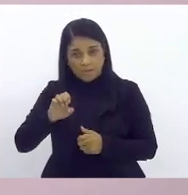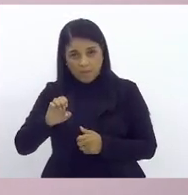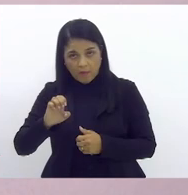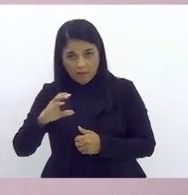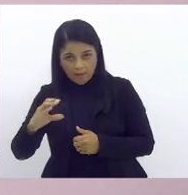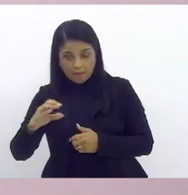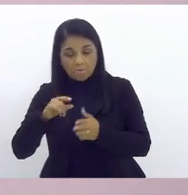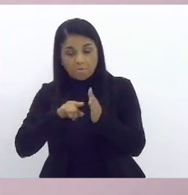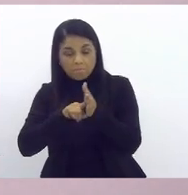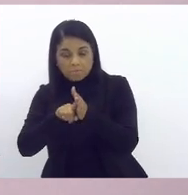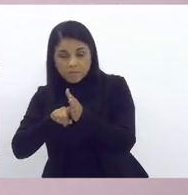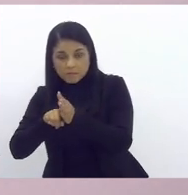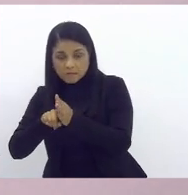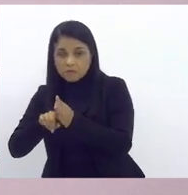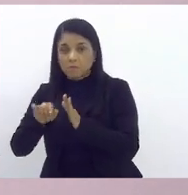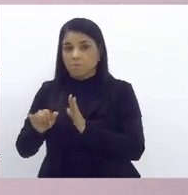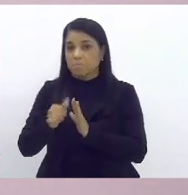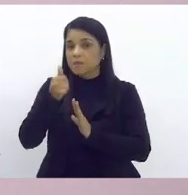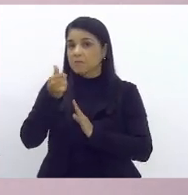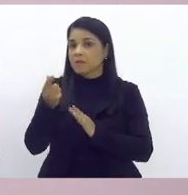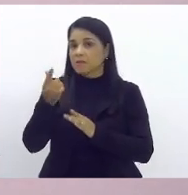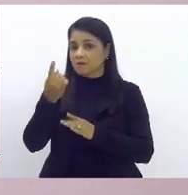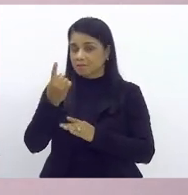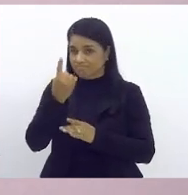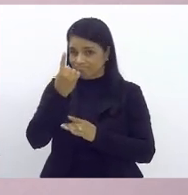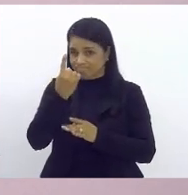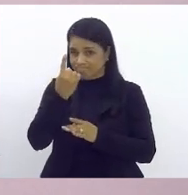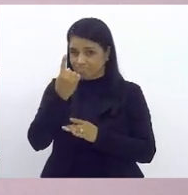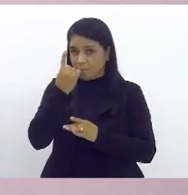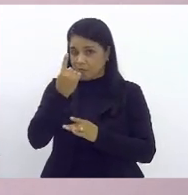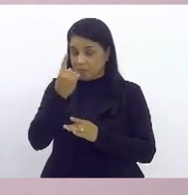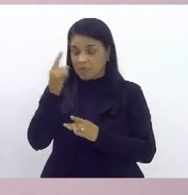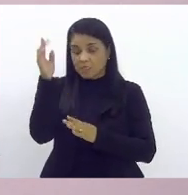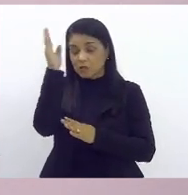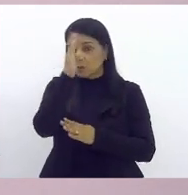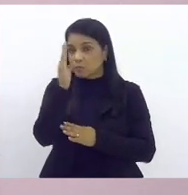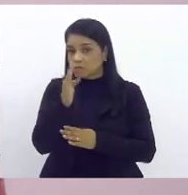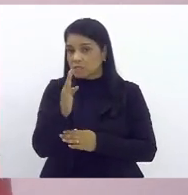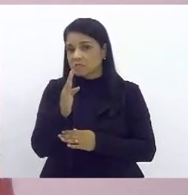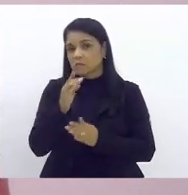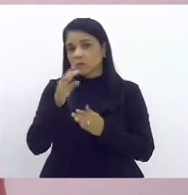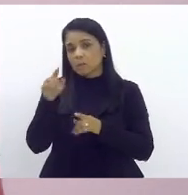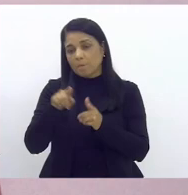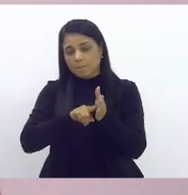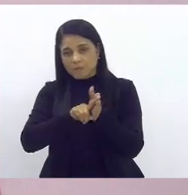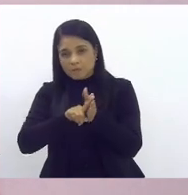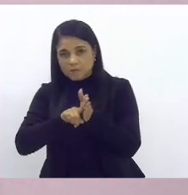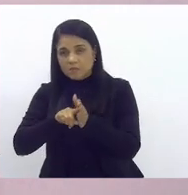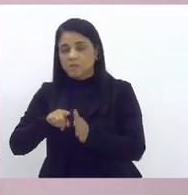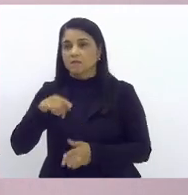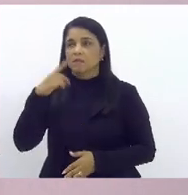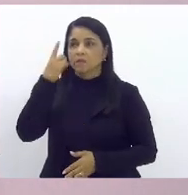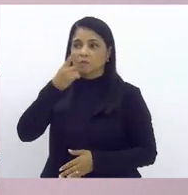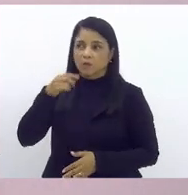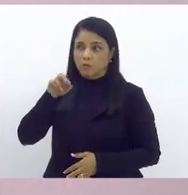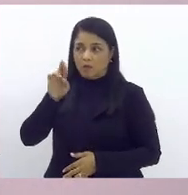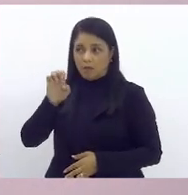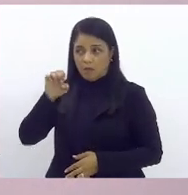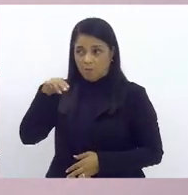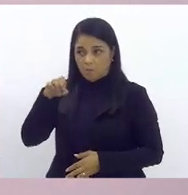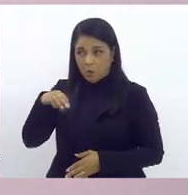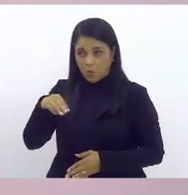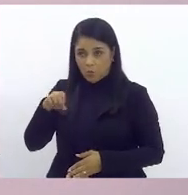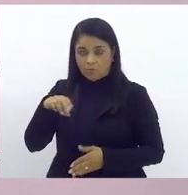uma pesquisa, a primeira pesquisa que vai ser feita no Brasil oficialmente, Raimon, que vai trazer